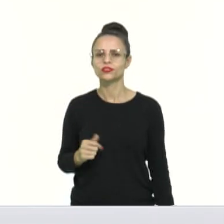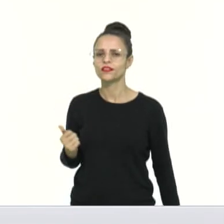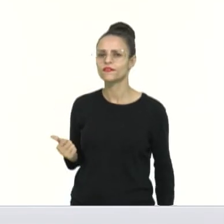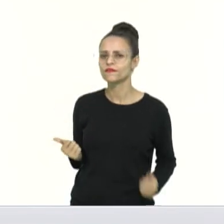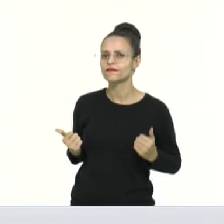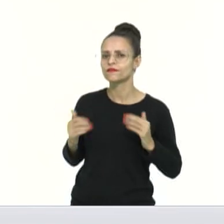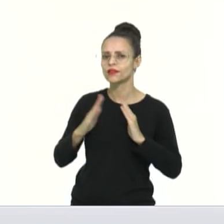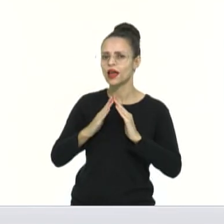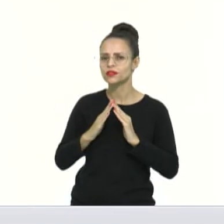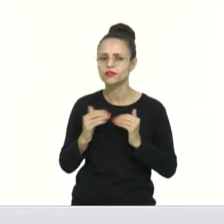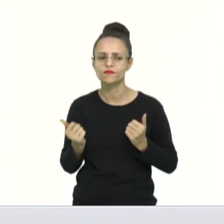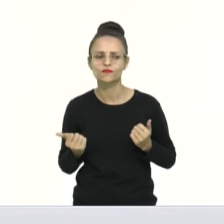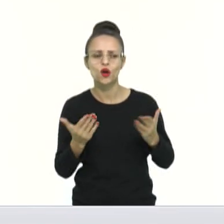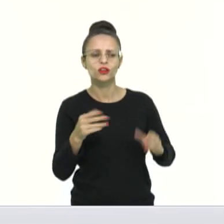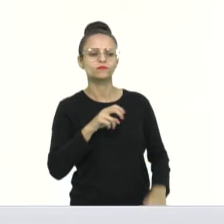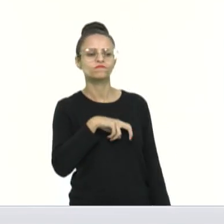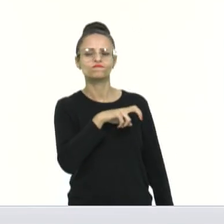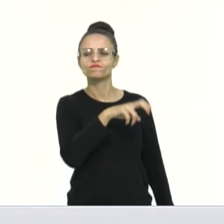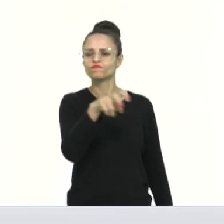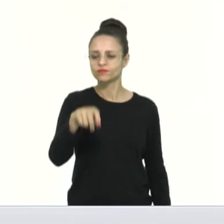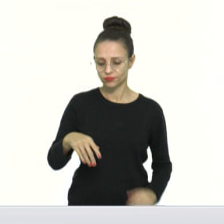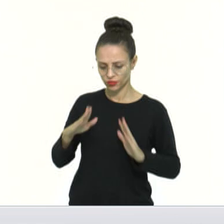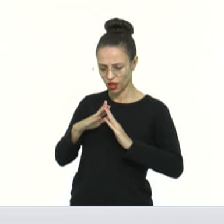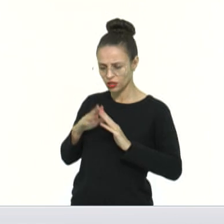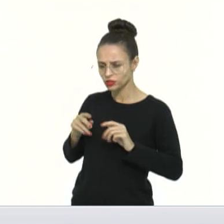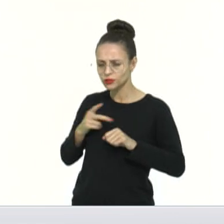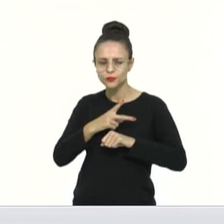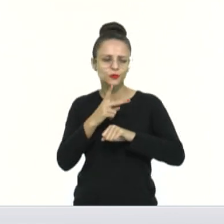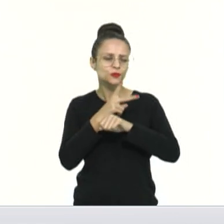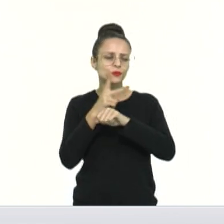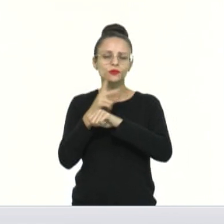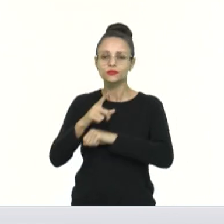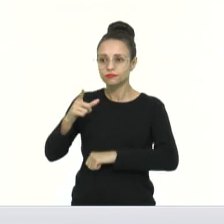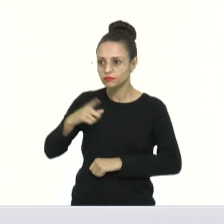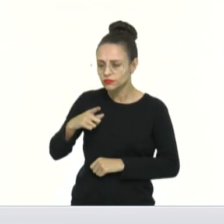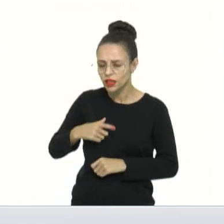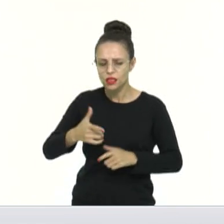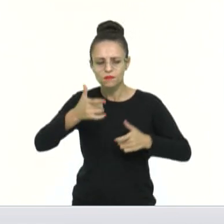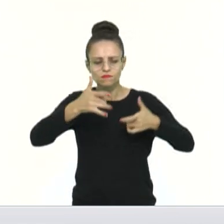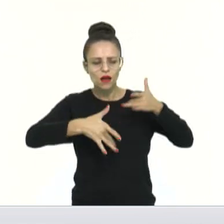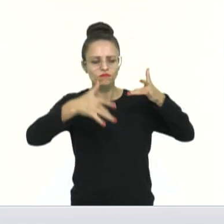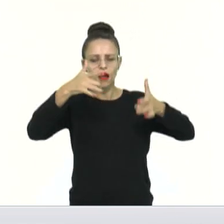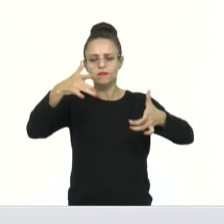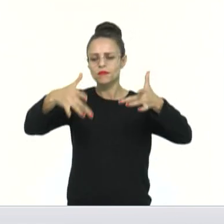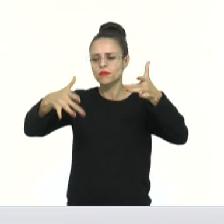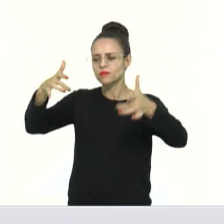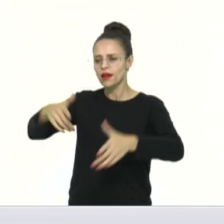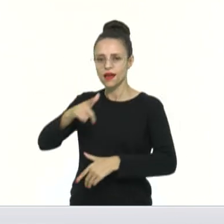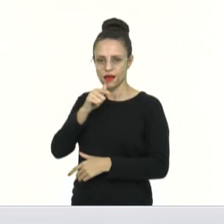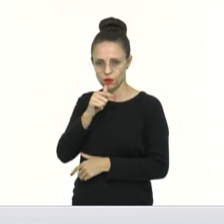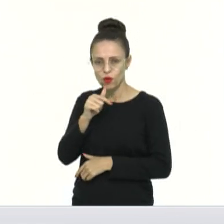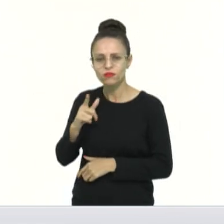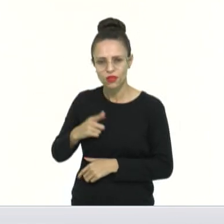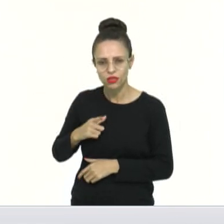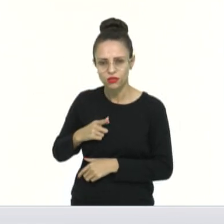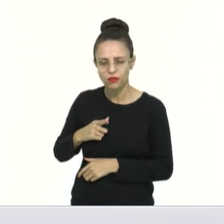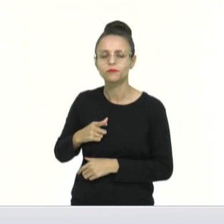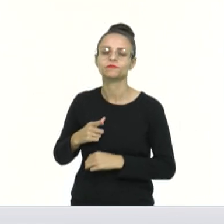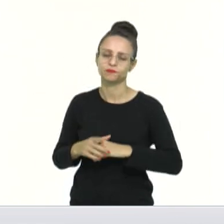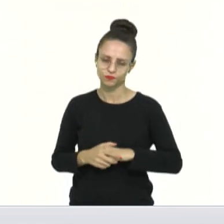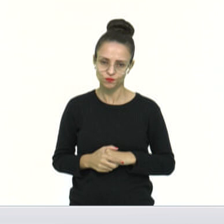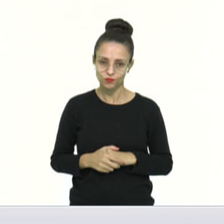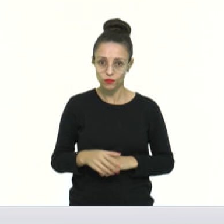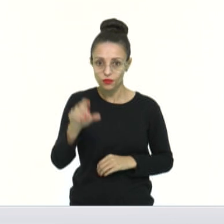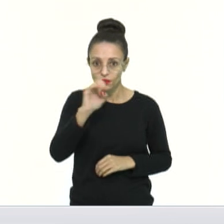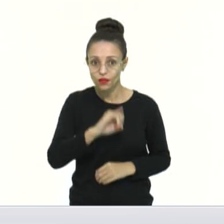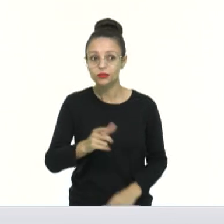seu quintal, pela sua casa e veja se há vasilhas com água parada.